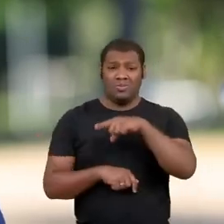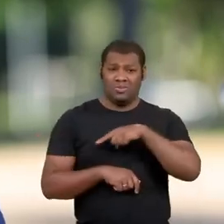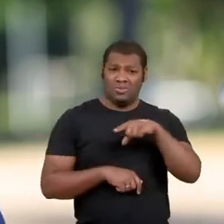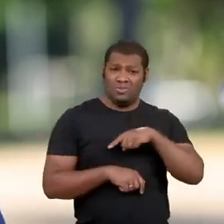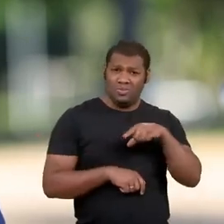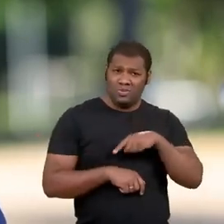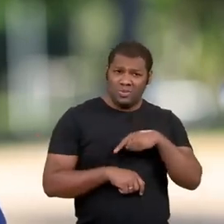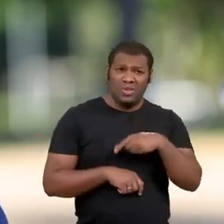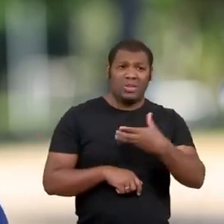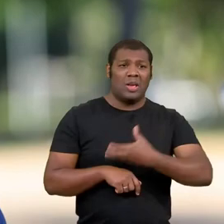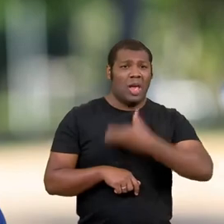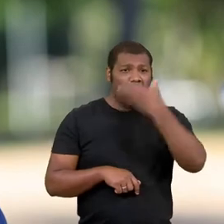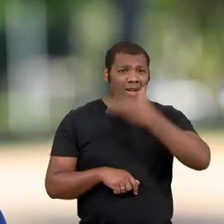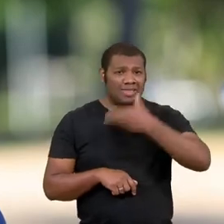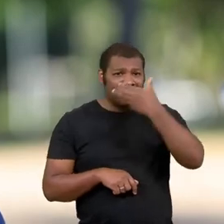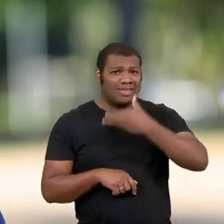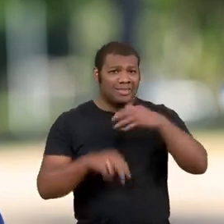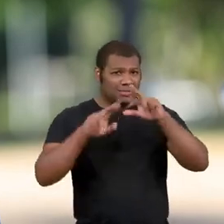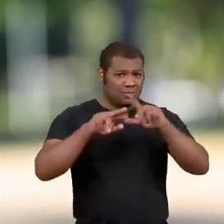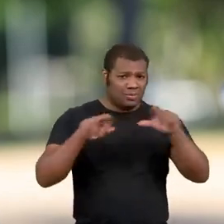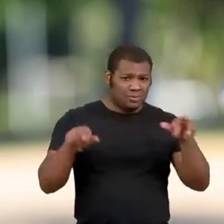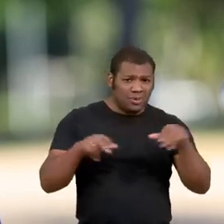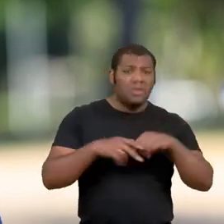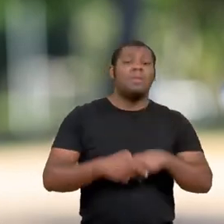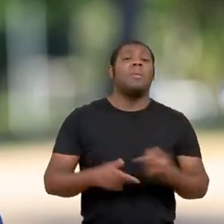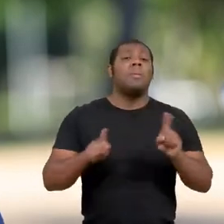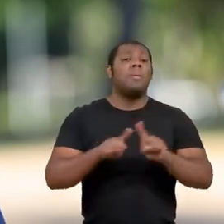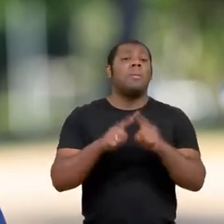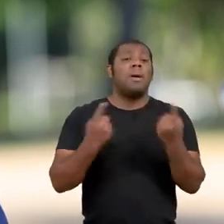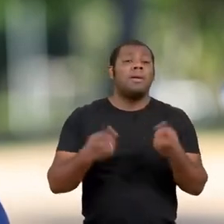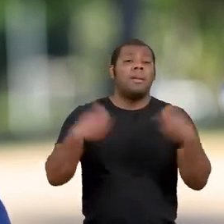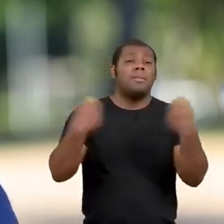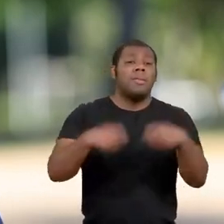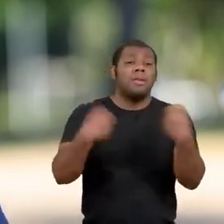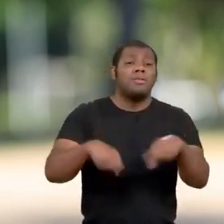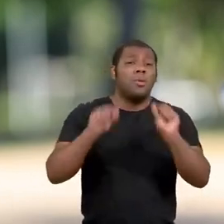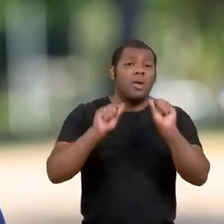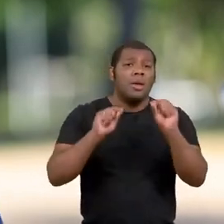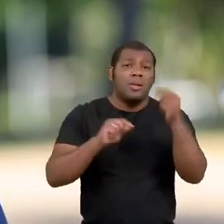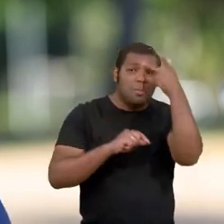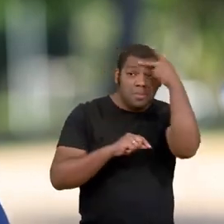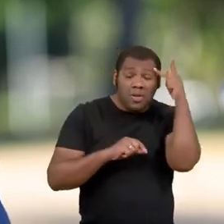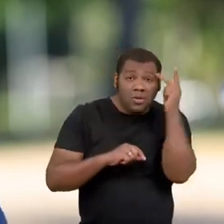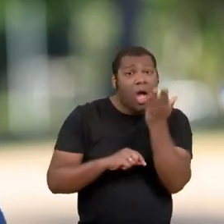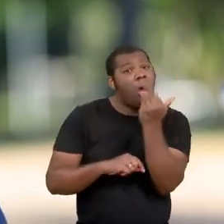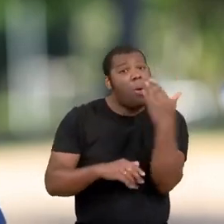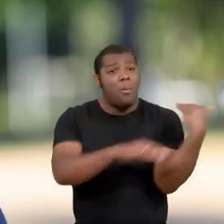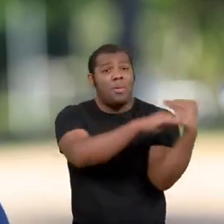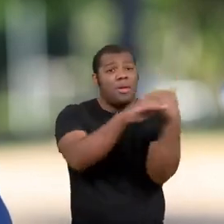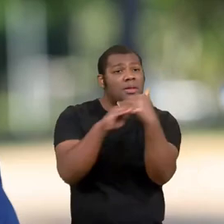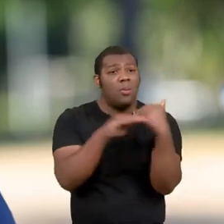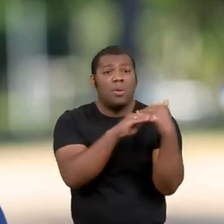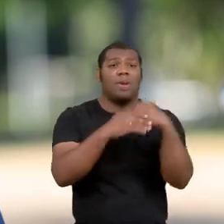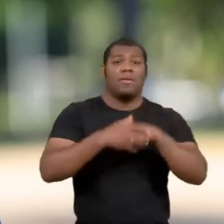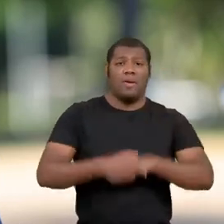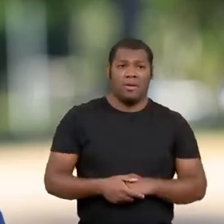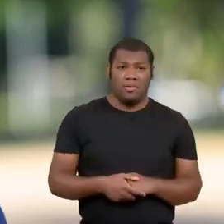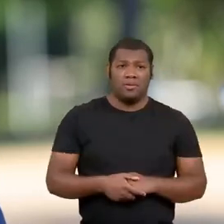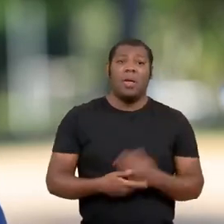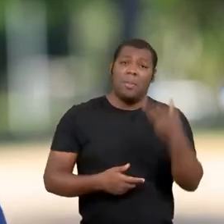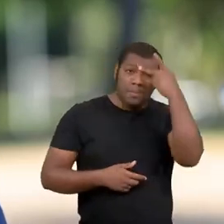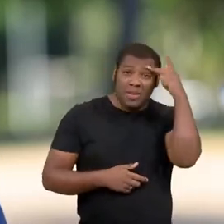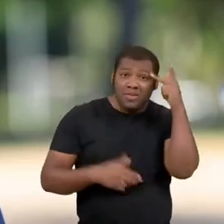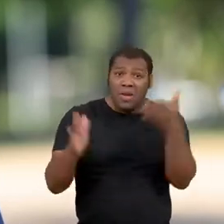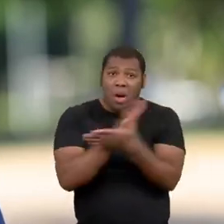não é de falta de produção é de falta de distribuição de distribuição é de falta de dinheiro para comprar o alimento então eu vou